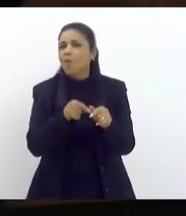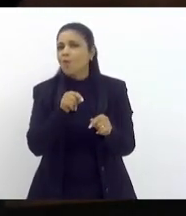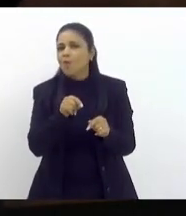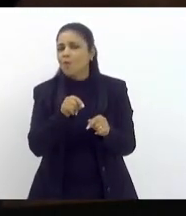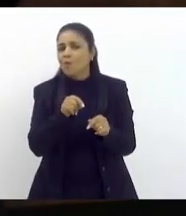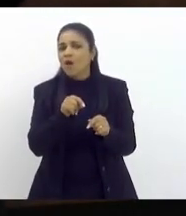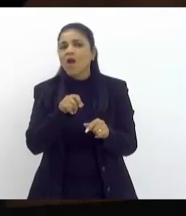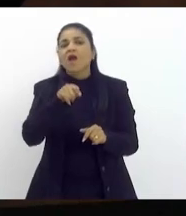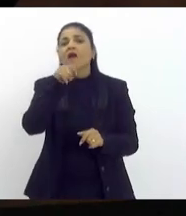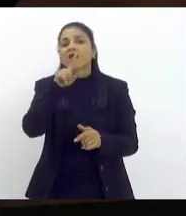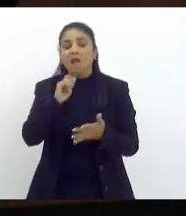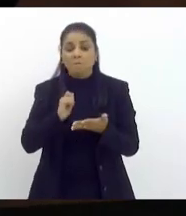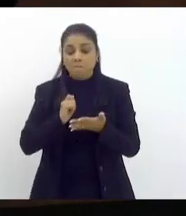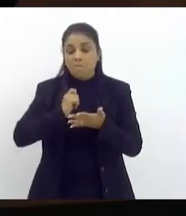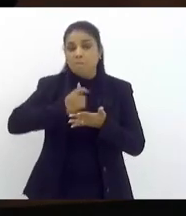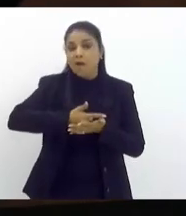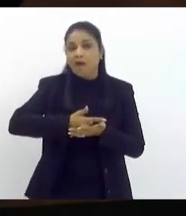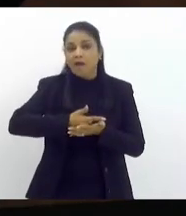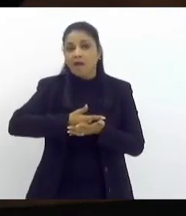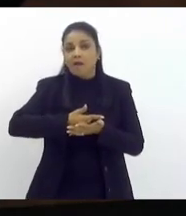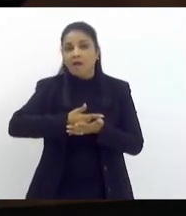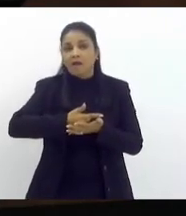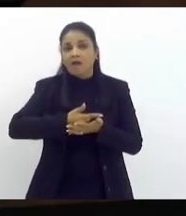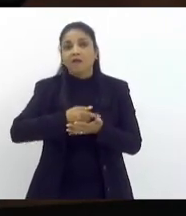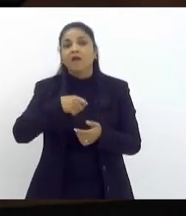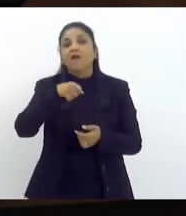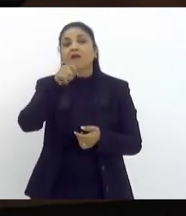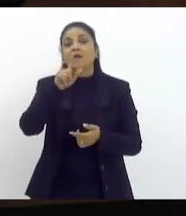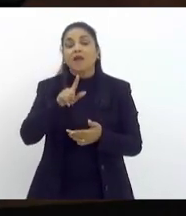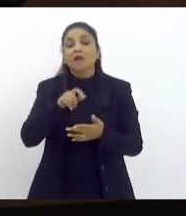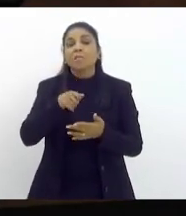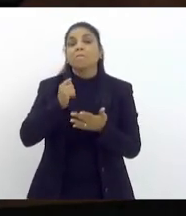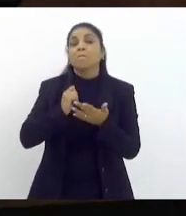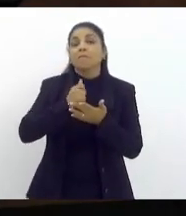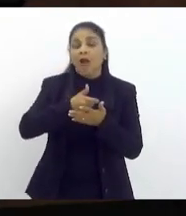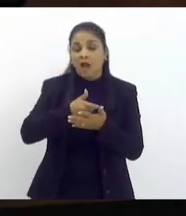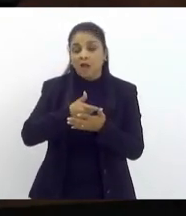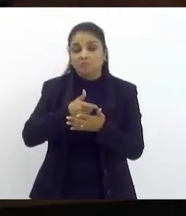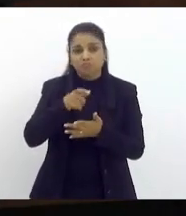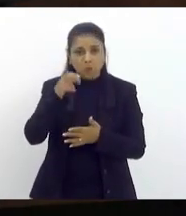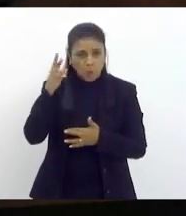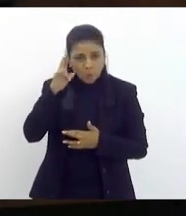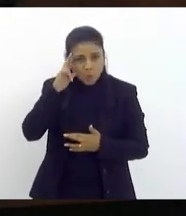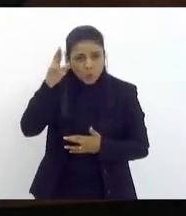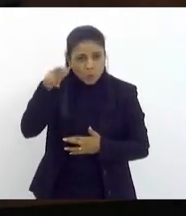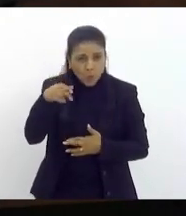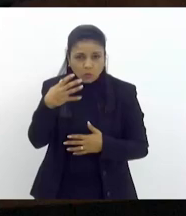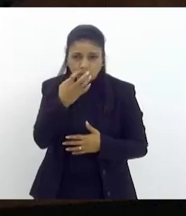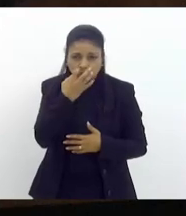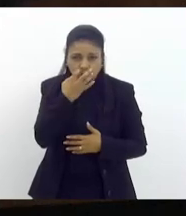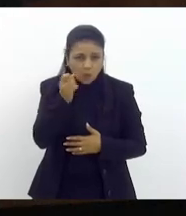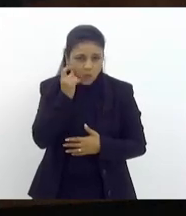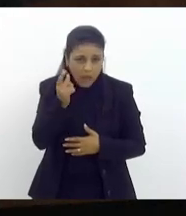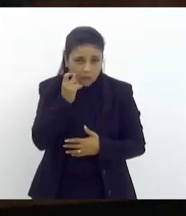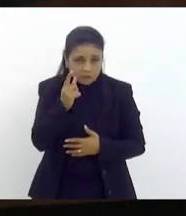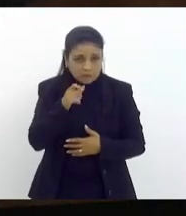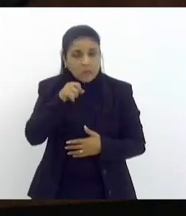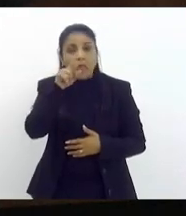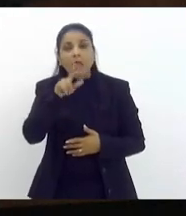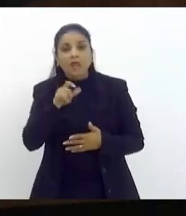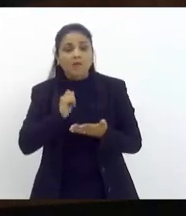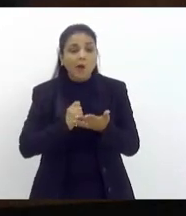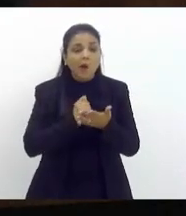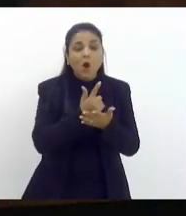proprietários dos cães têm que vacinar Mas quem vai pagar quem vai comprar as vacinas então